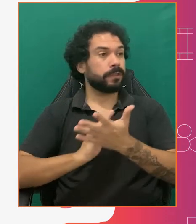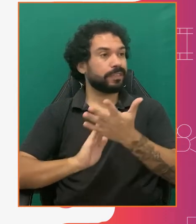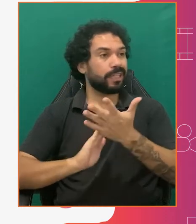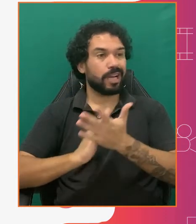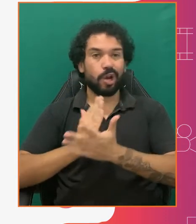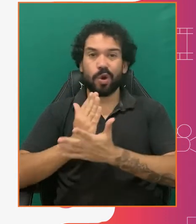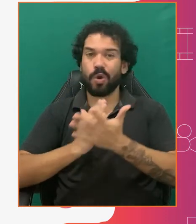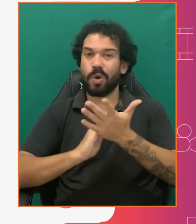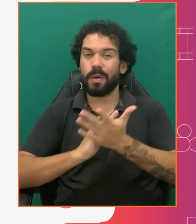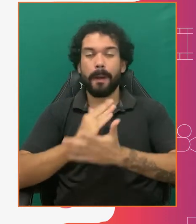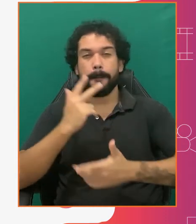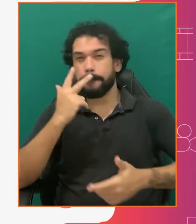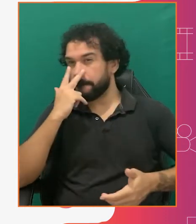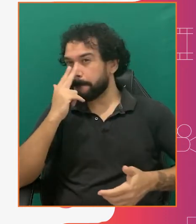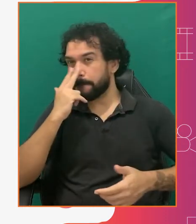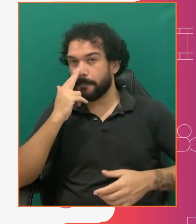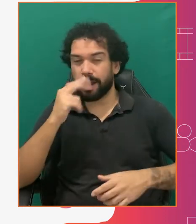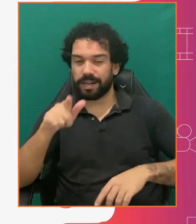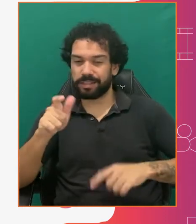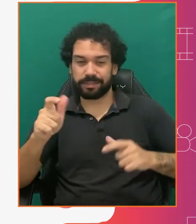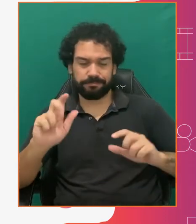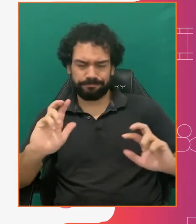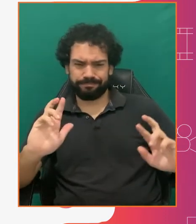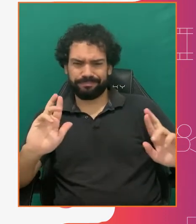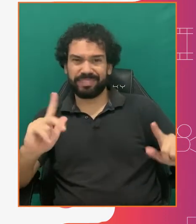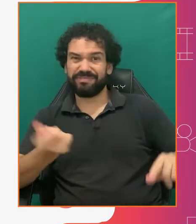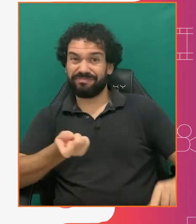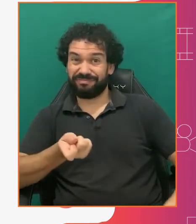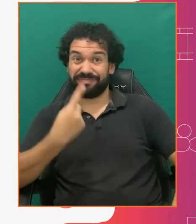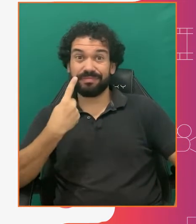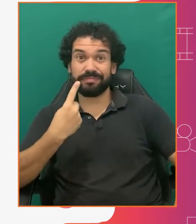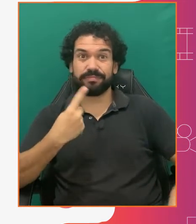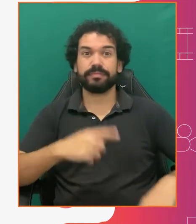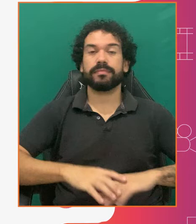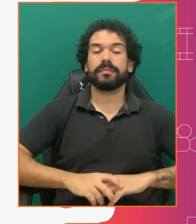incomodação, porque parece que tem algo fora do lugar.